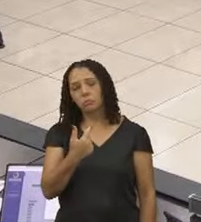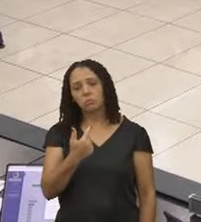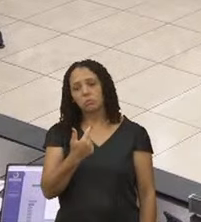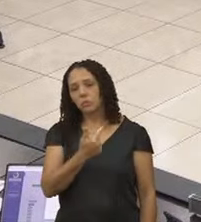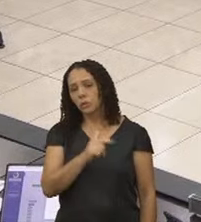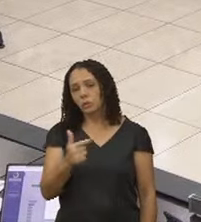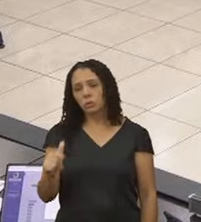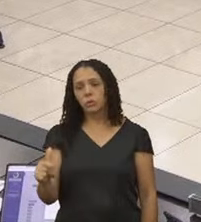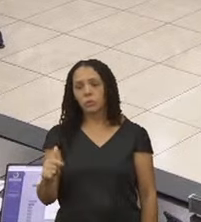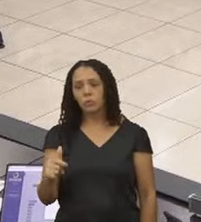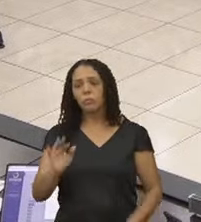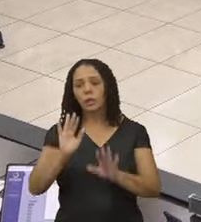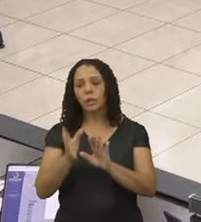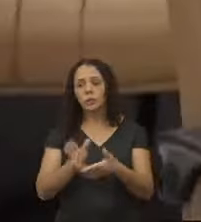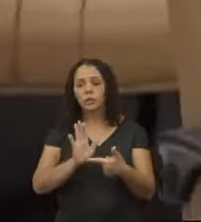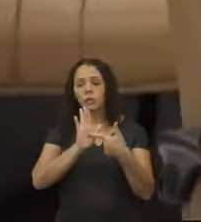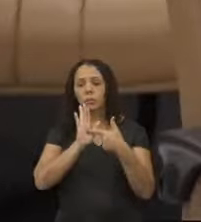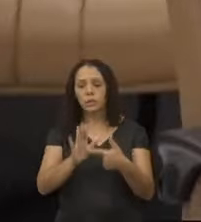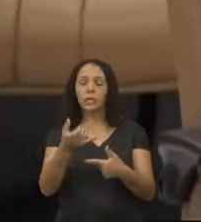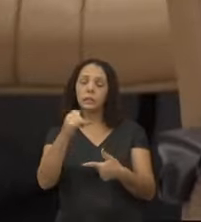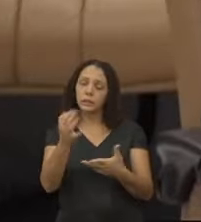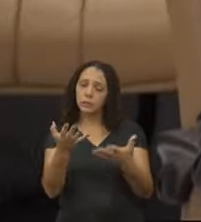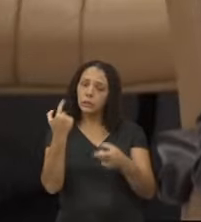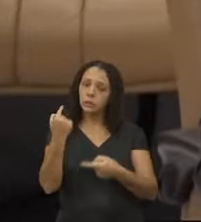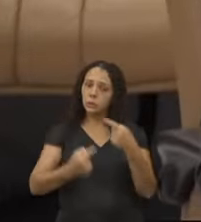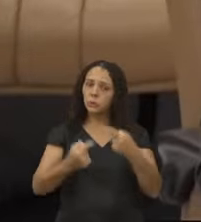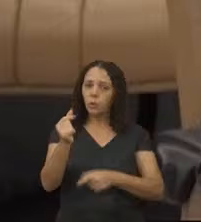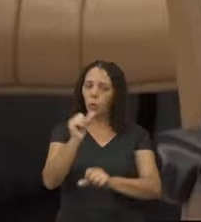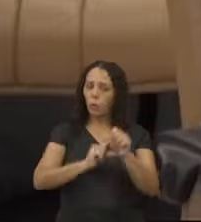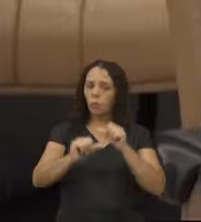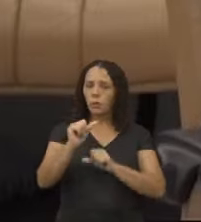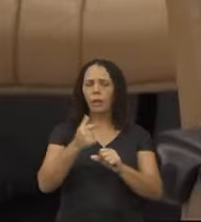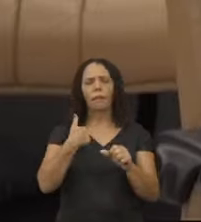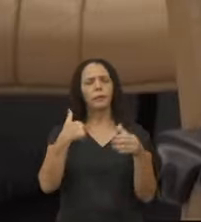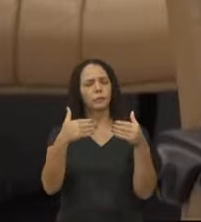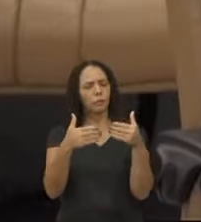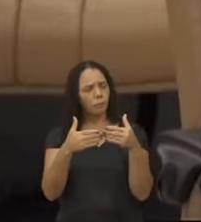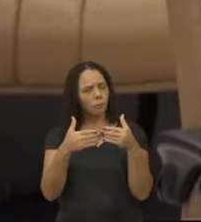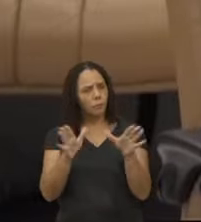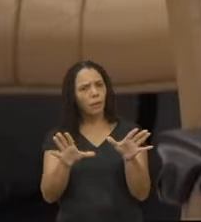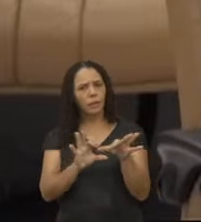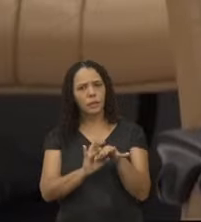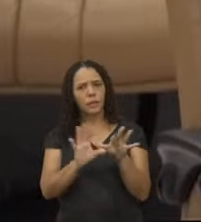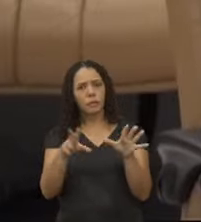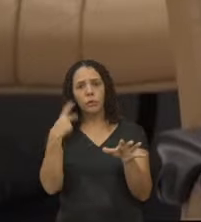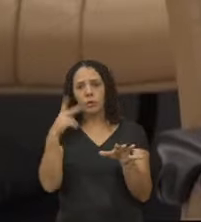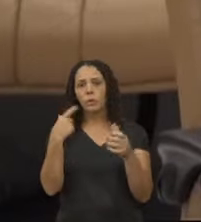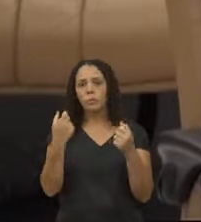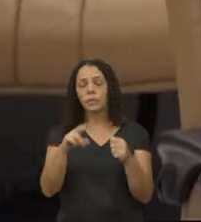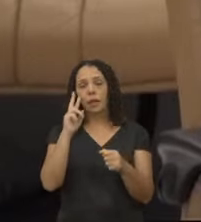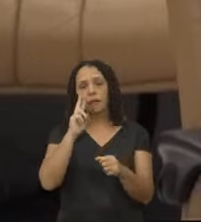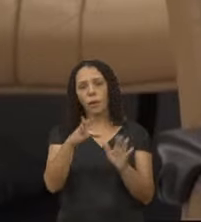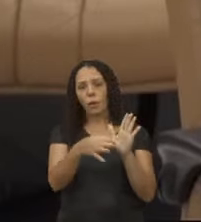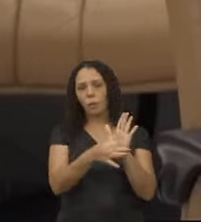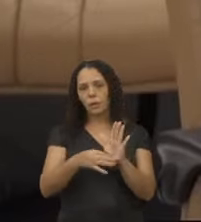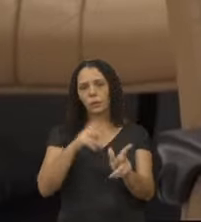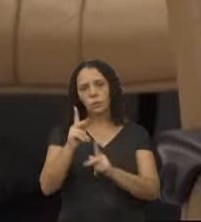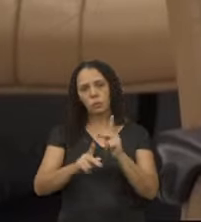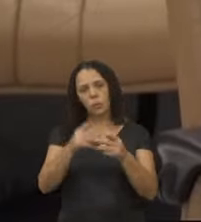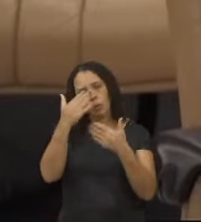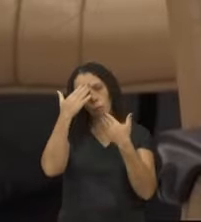Falei que sempre que a gente quiser discutir, debater, mudar alguma coisa, que eu estou sempre aberto. porque o vereador tem que ouvir a população. Mais uma vez